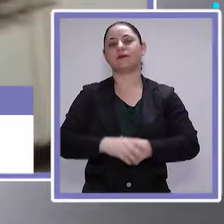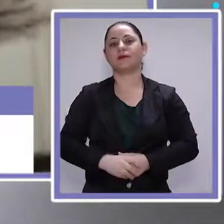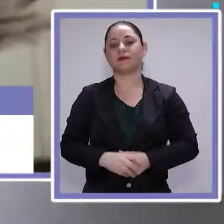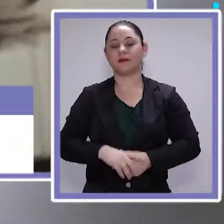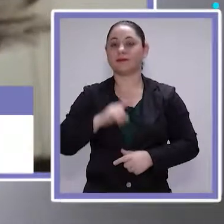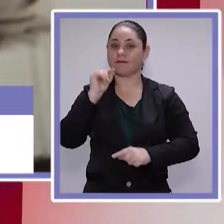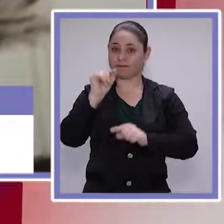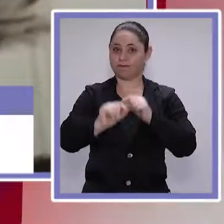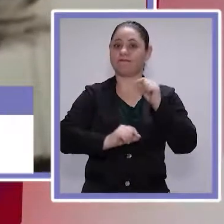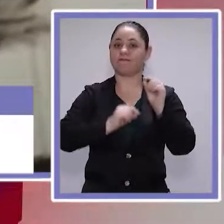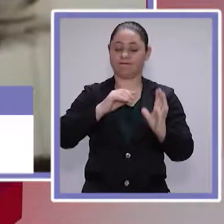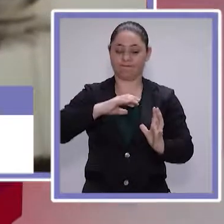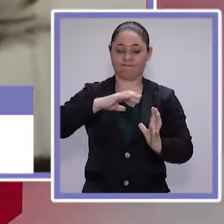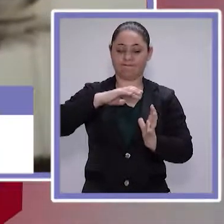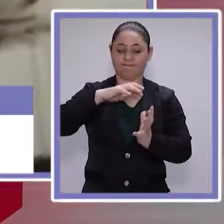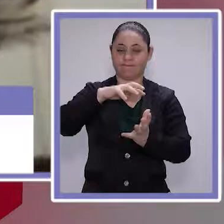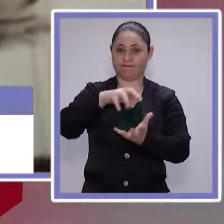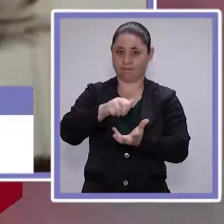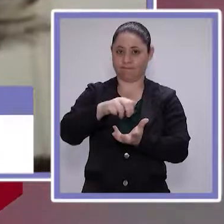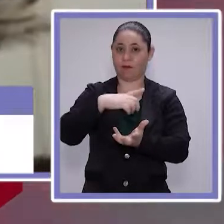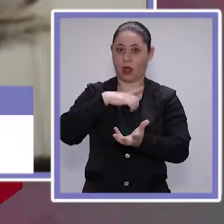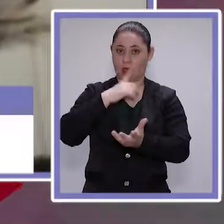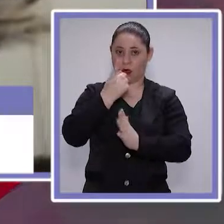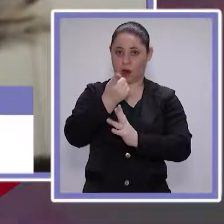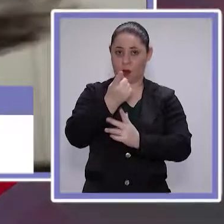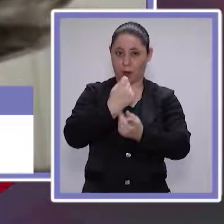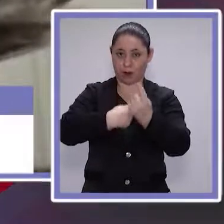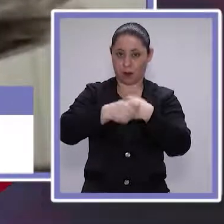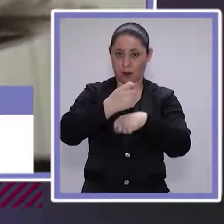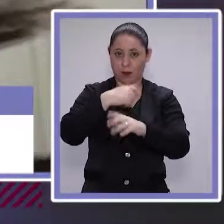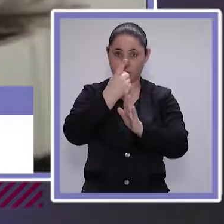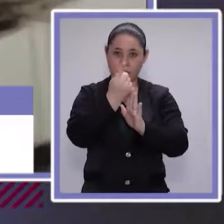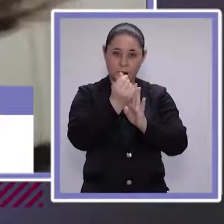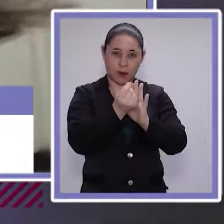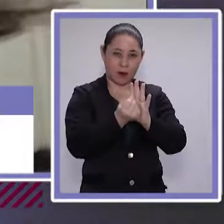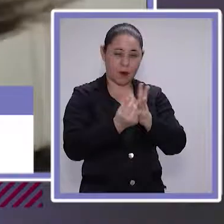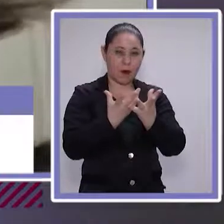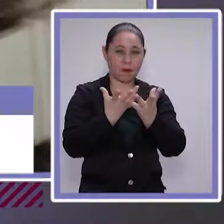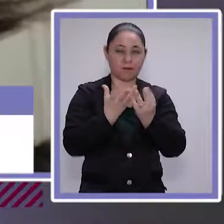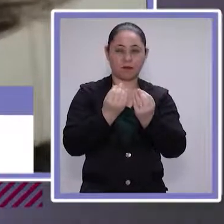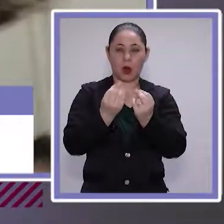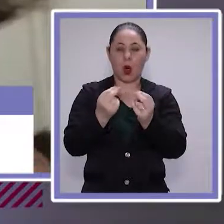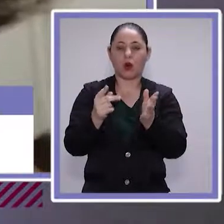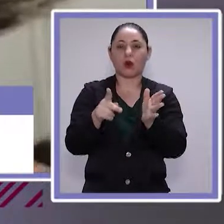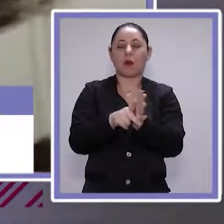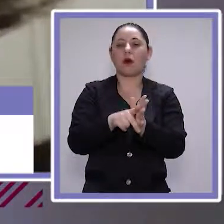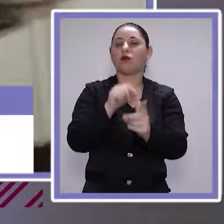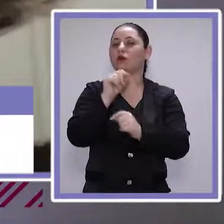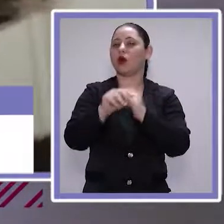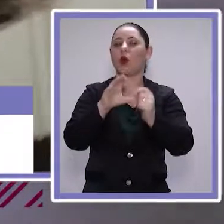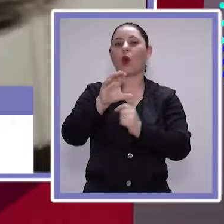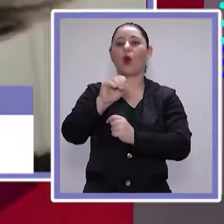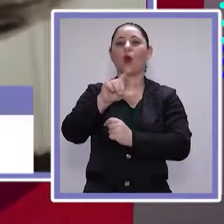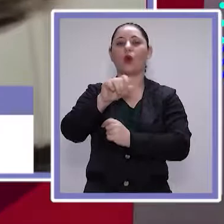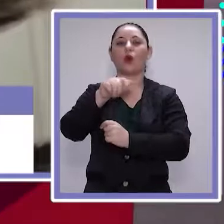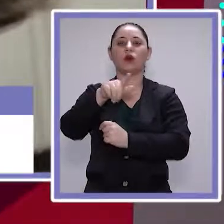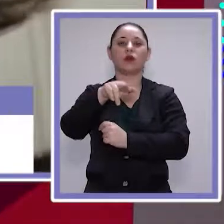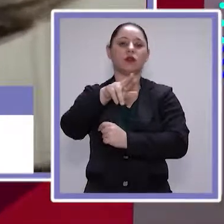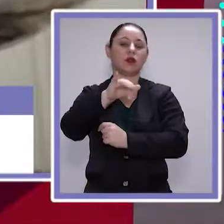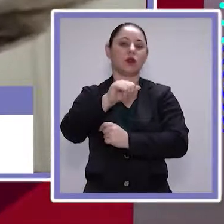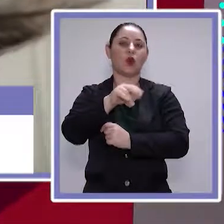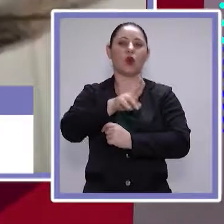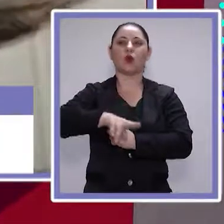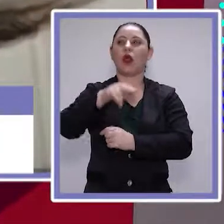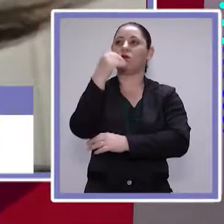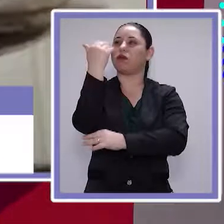o planeta se solidarizar e pensar em uma estratégia possível para não aumentar a temperatura do